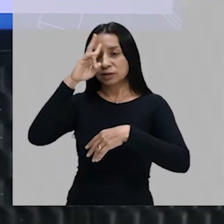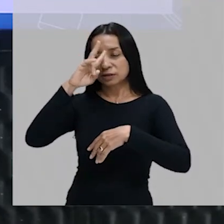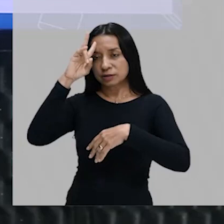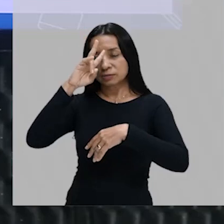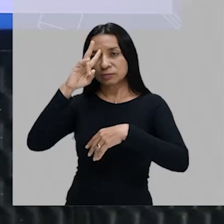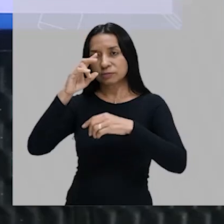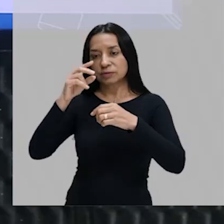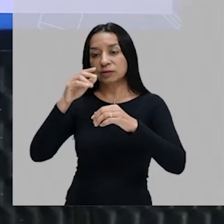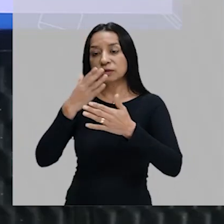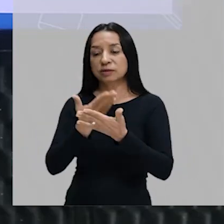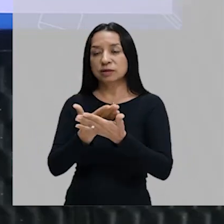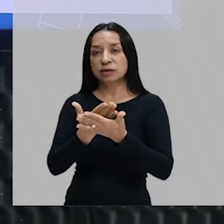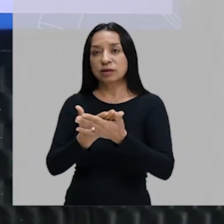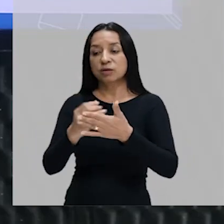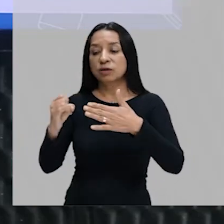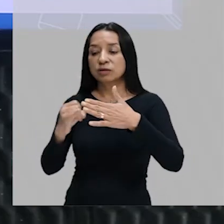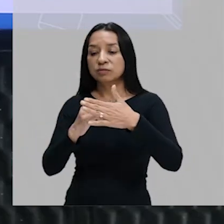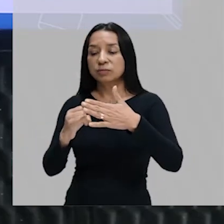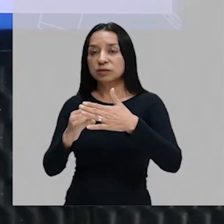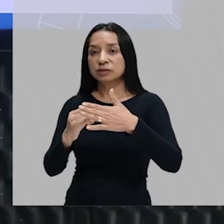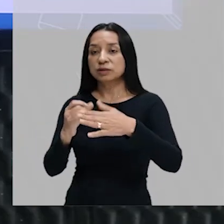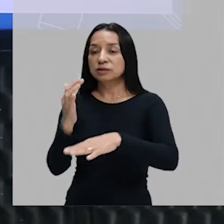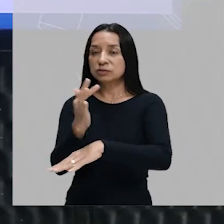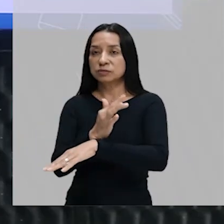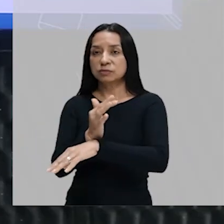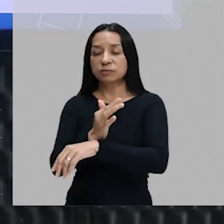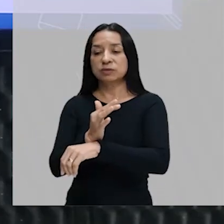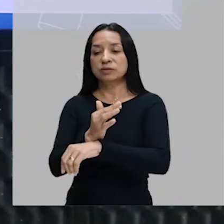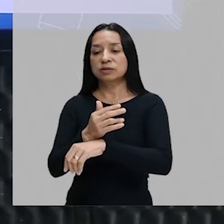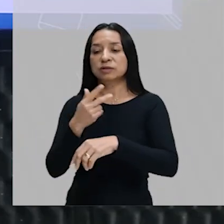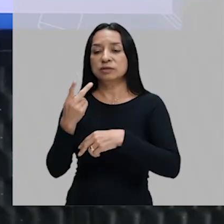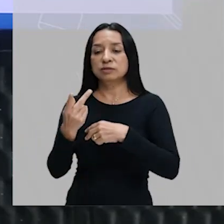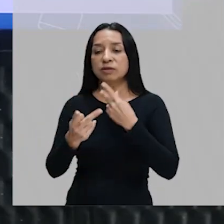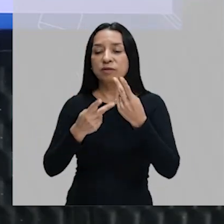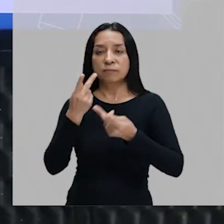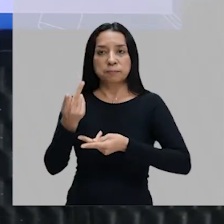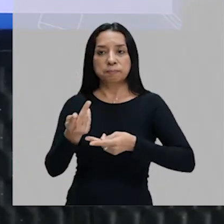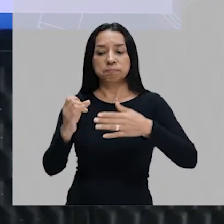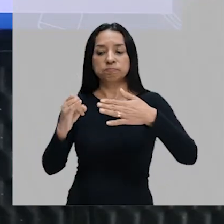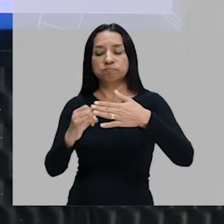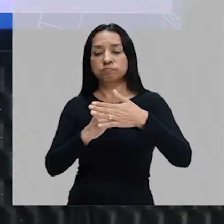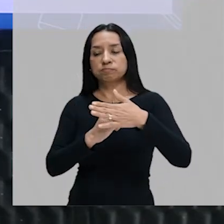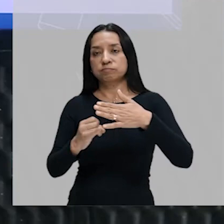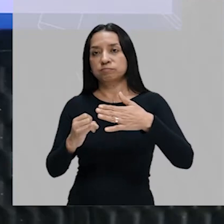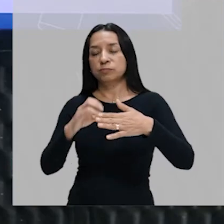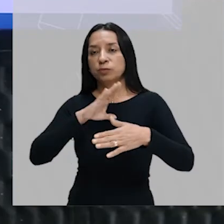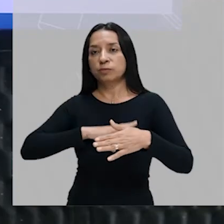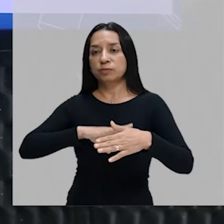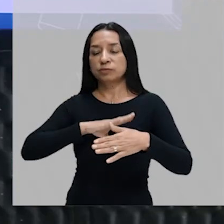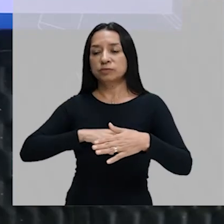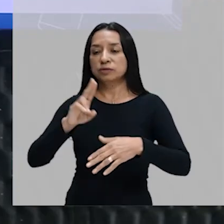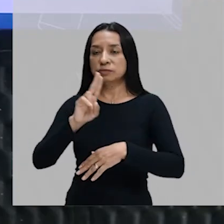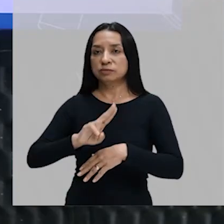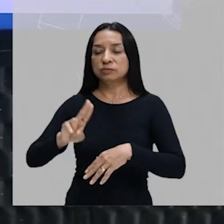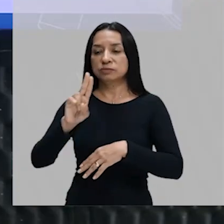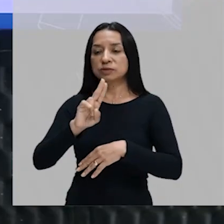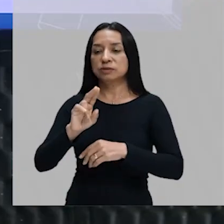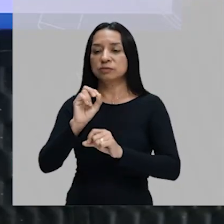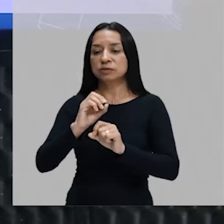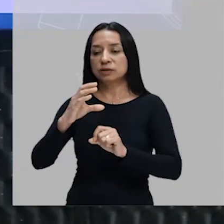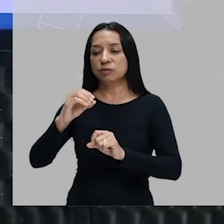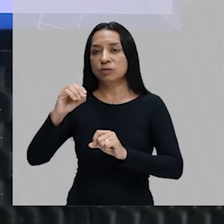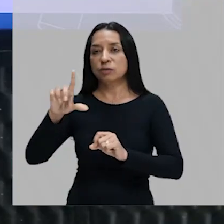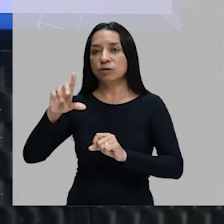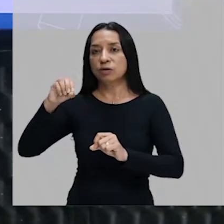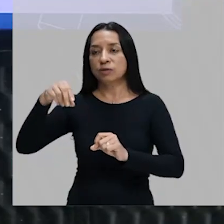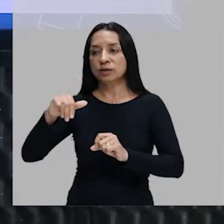formalidade e informalidade? Pois bem. Então, eu falo de maneira informal. Na língua portuguesa, nós utilizamos o coloquial,